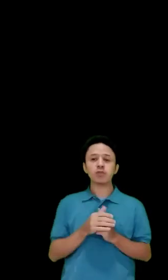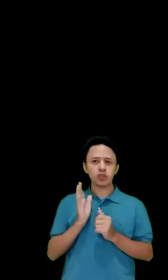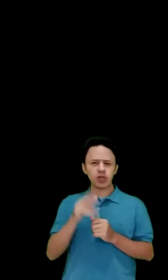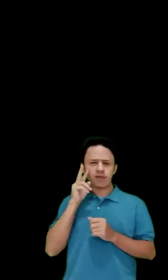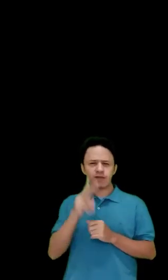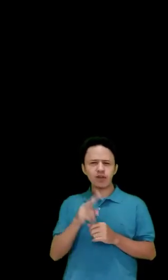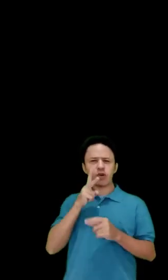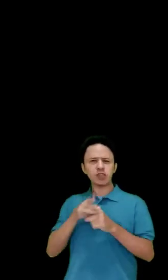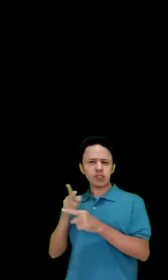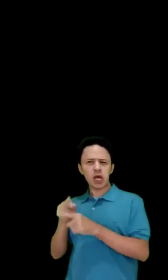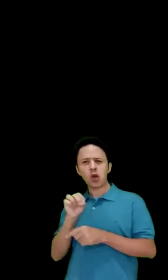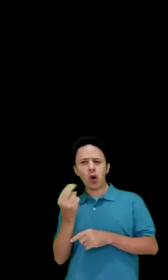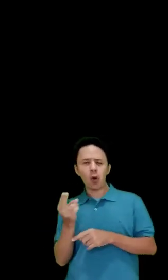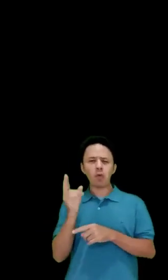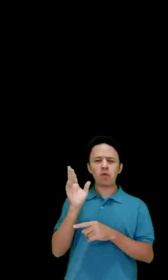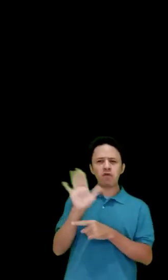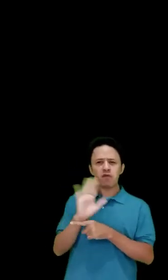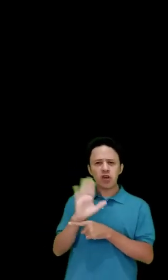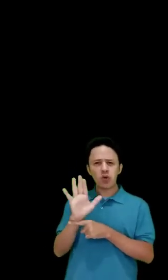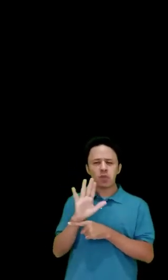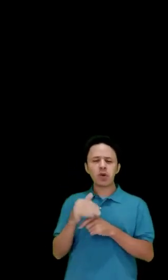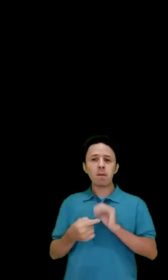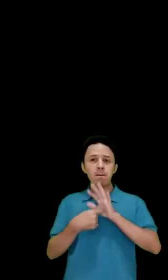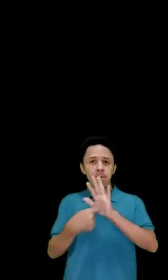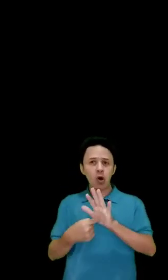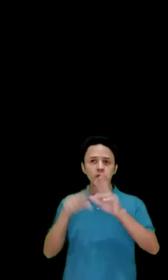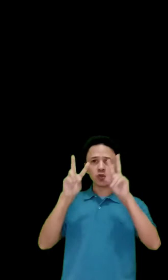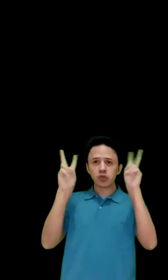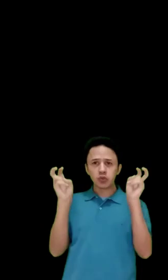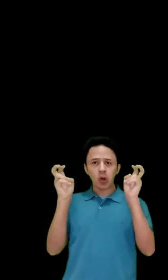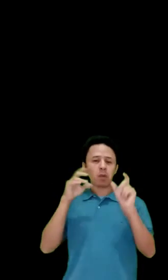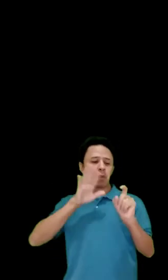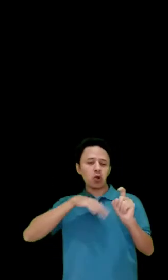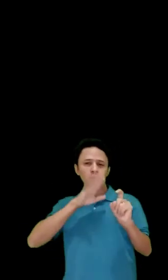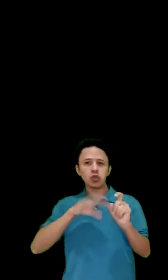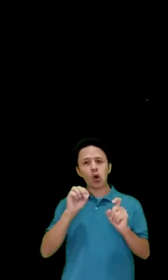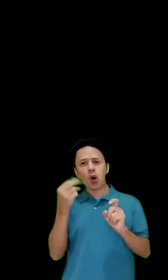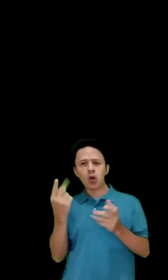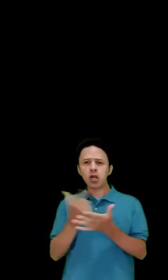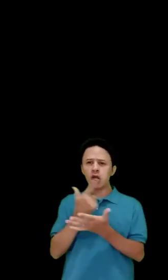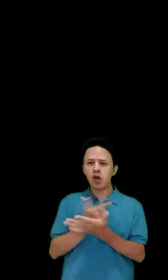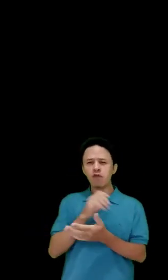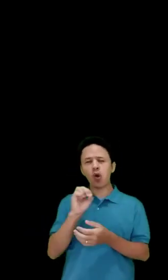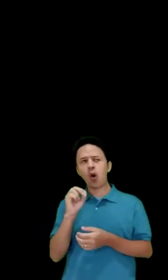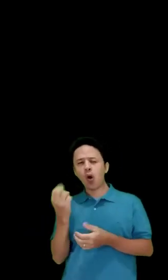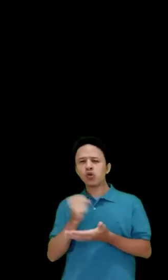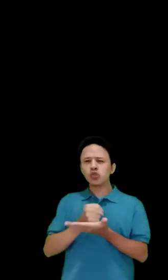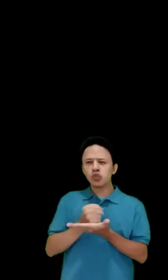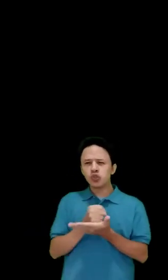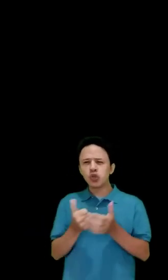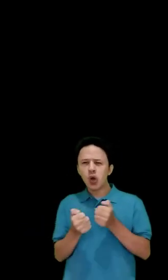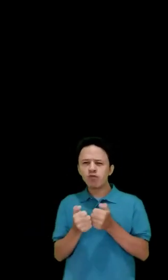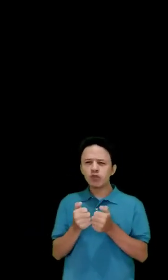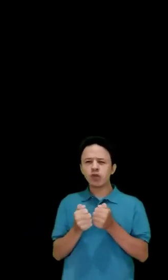filme ou alguma série que trata sobre a mitologia? Ou talvez até um livro, um jogo de